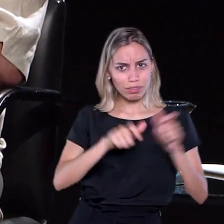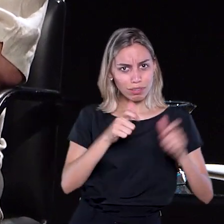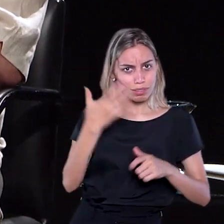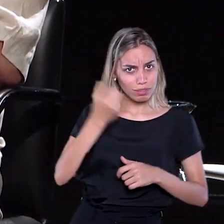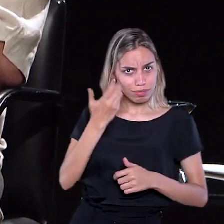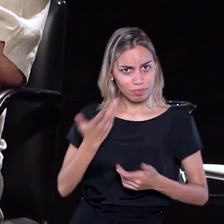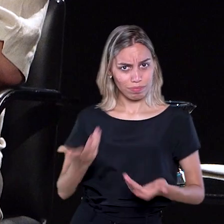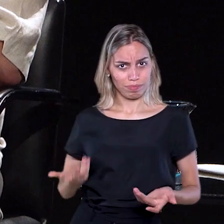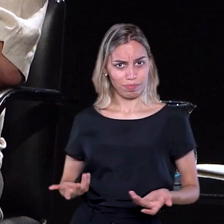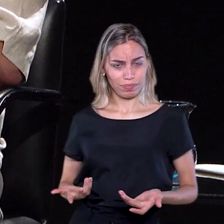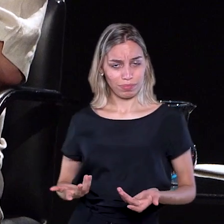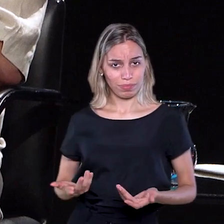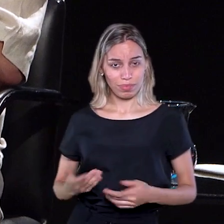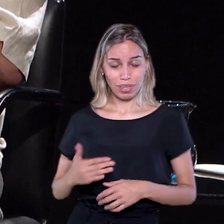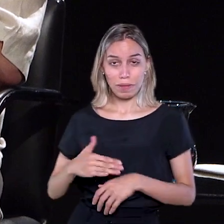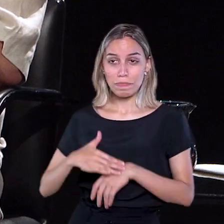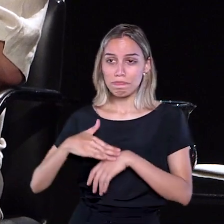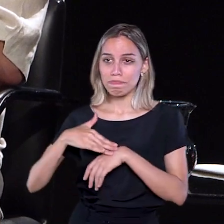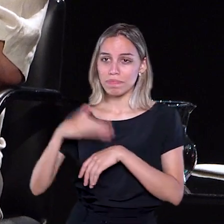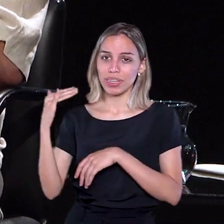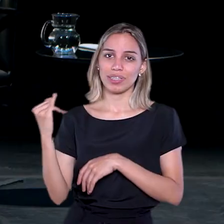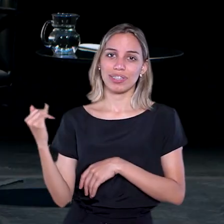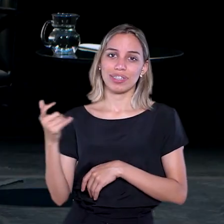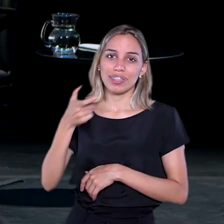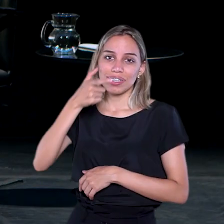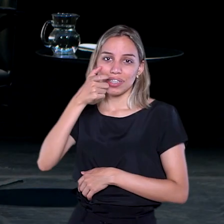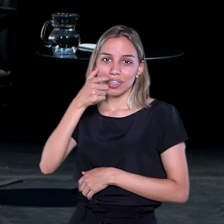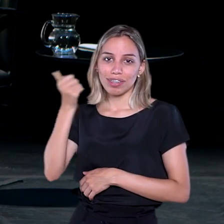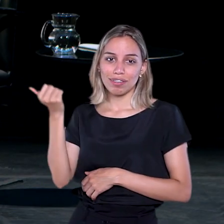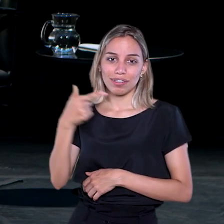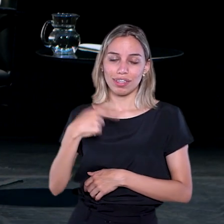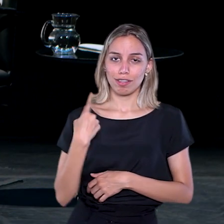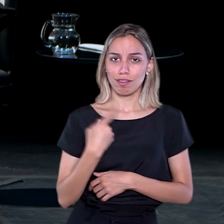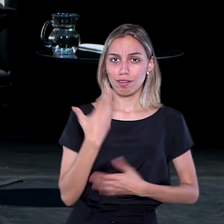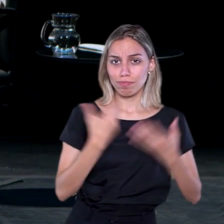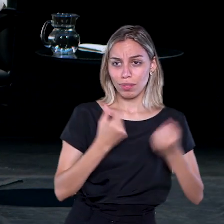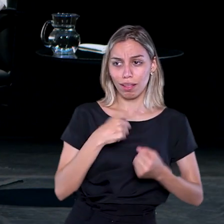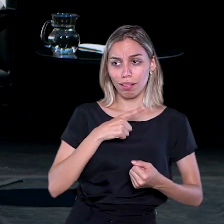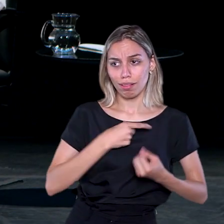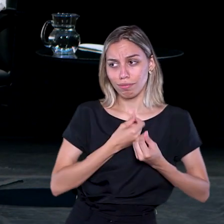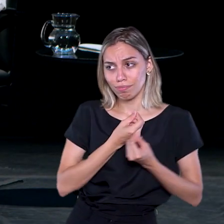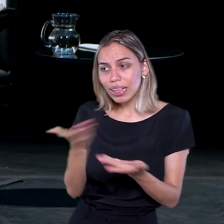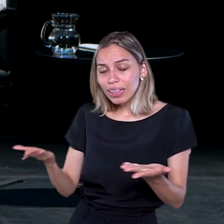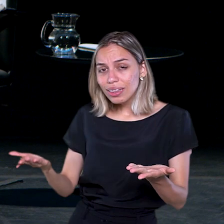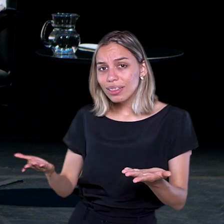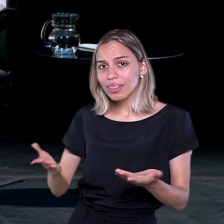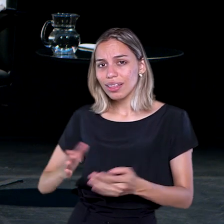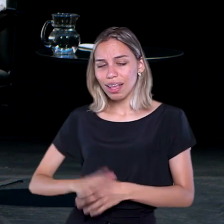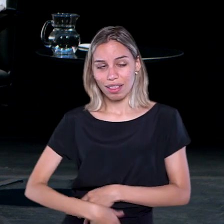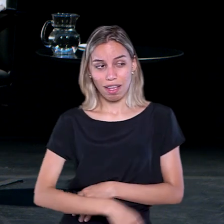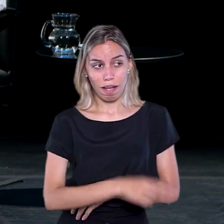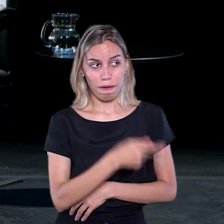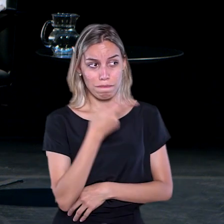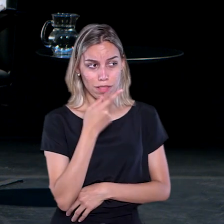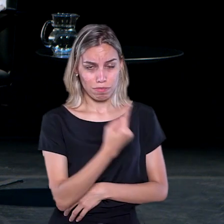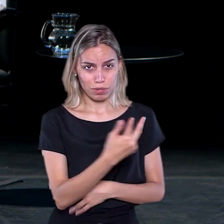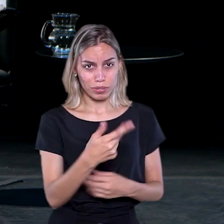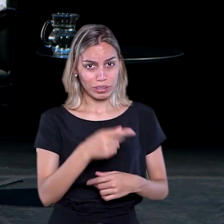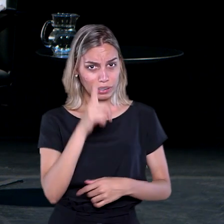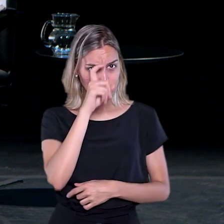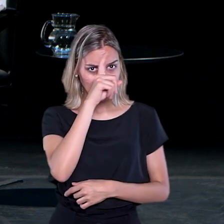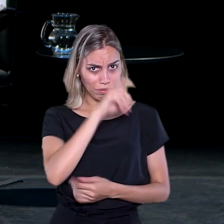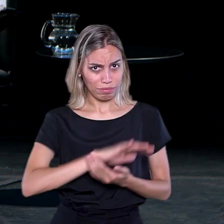te dizer, é muito mais interessante do que nós, brancos, temos a oferecer. Vou falar um negócio meio difícil para você agora, que